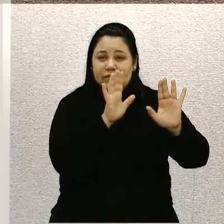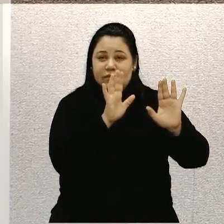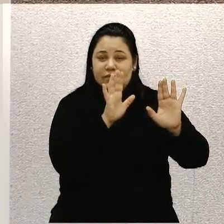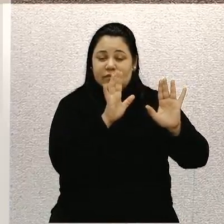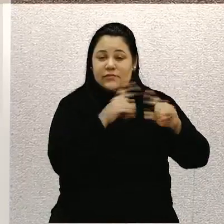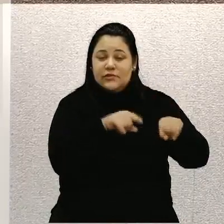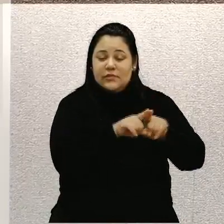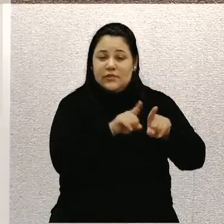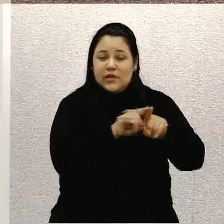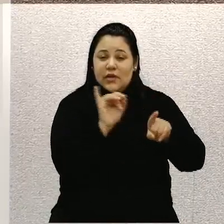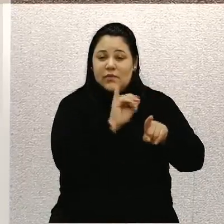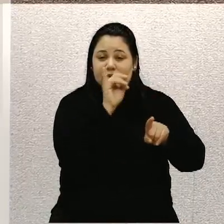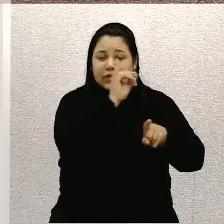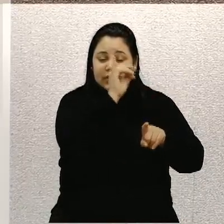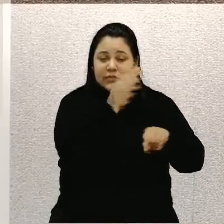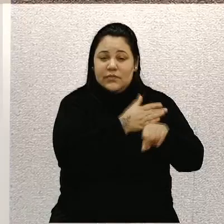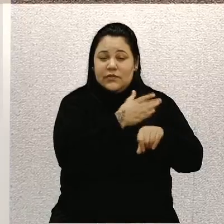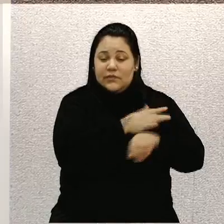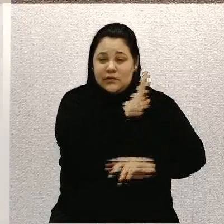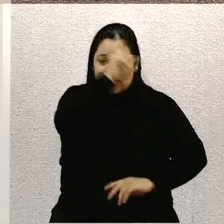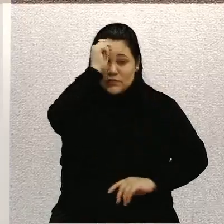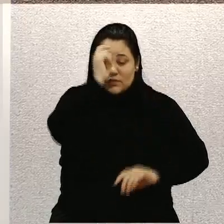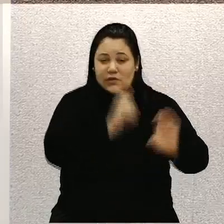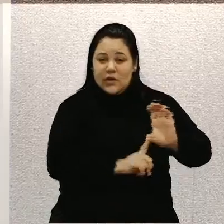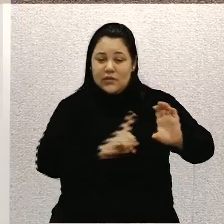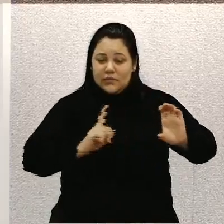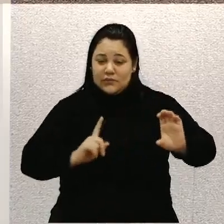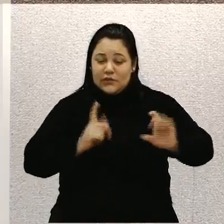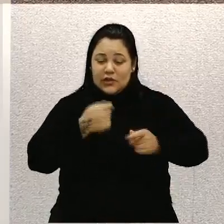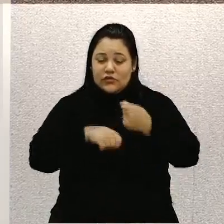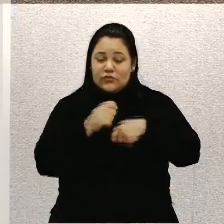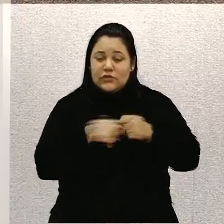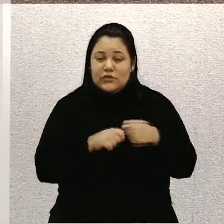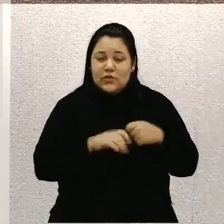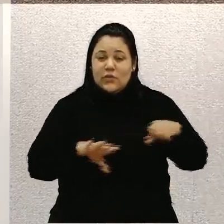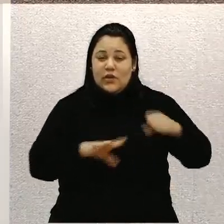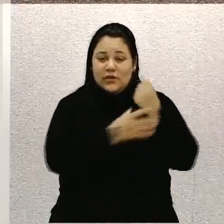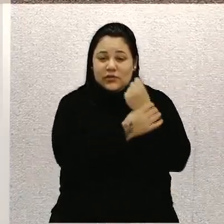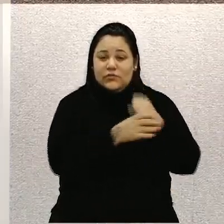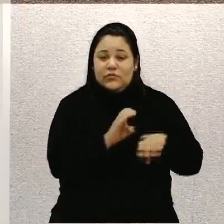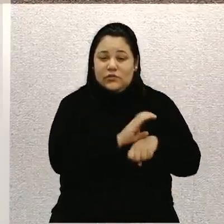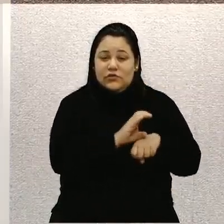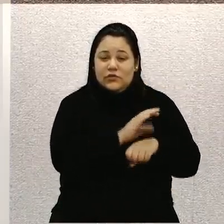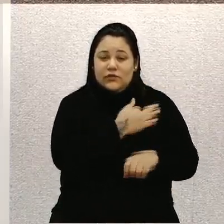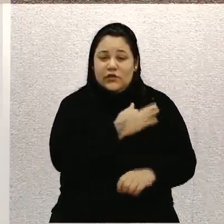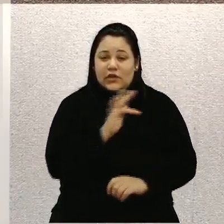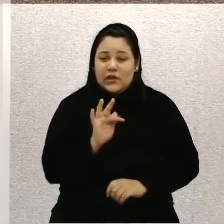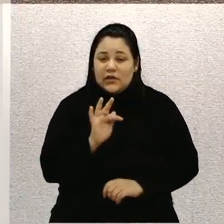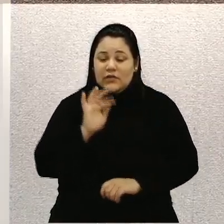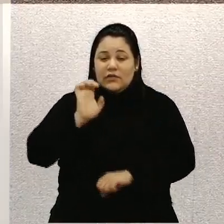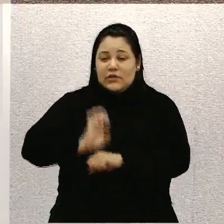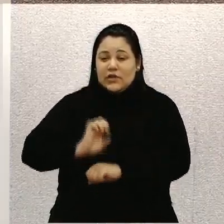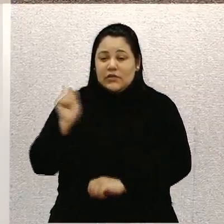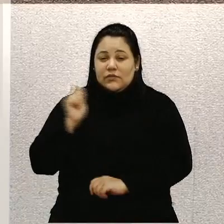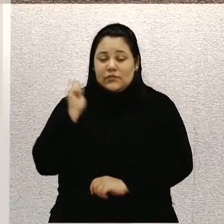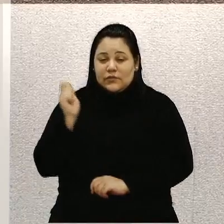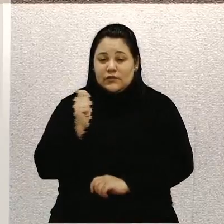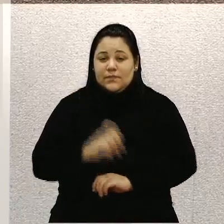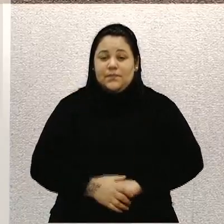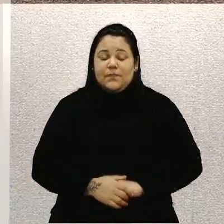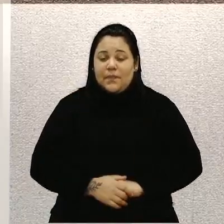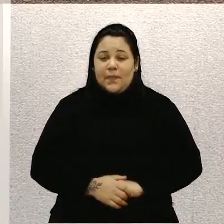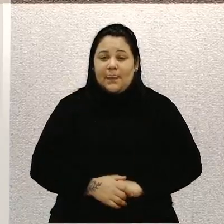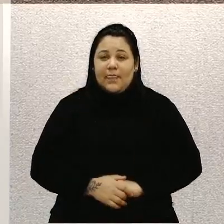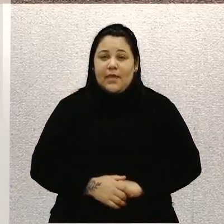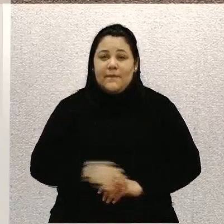legiferante do município, sua autonomia e autoadministração garantida pela Constituição Federal e Constituição do Estado do Rio Grande do Sul, que é reafirmada